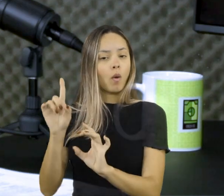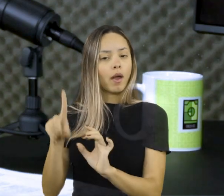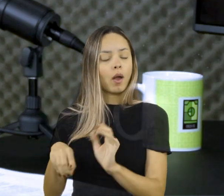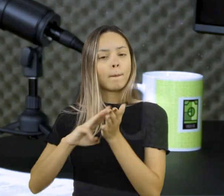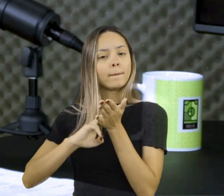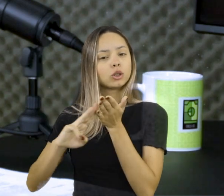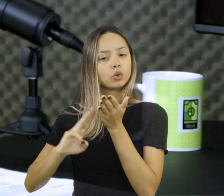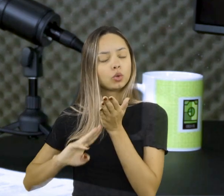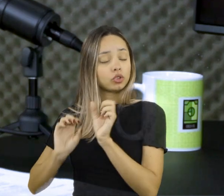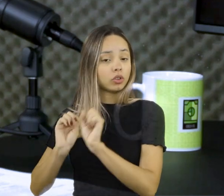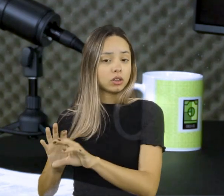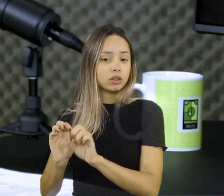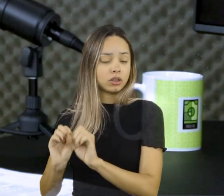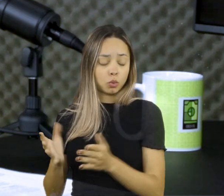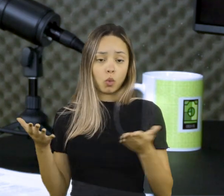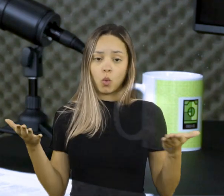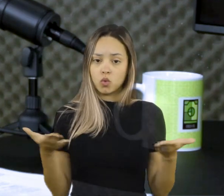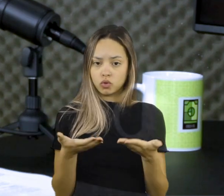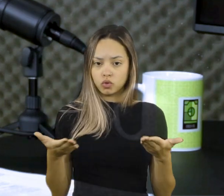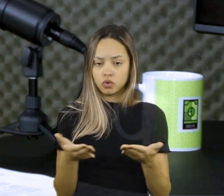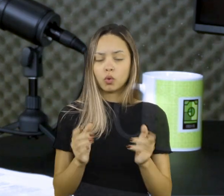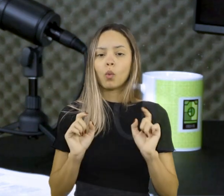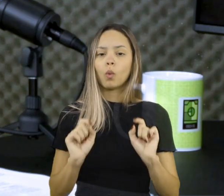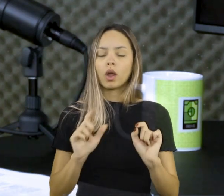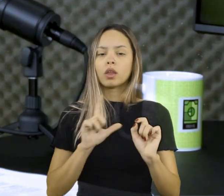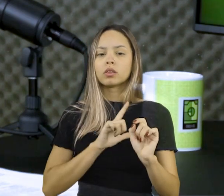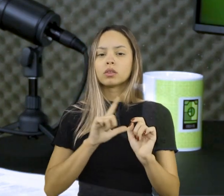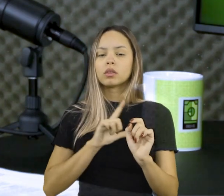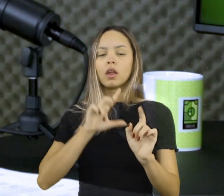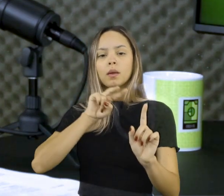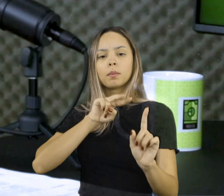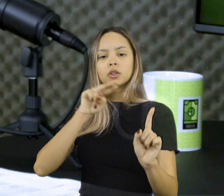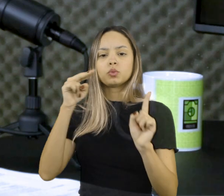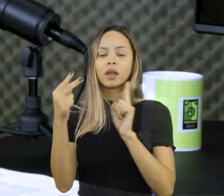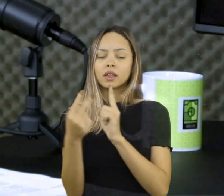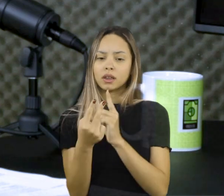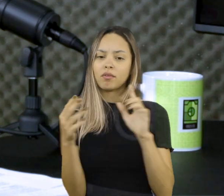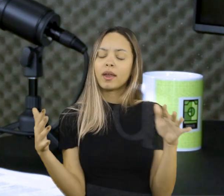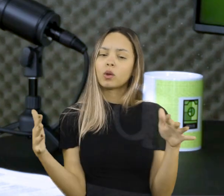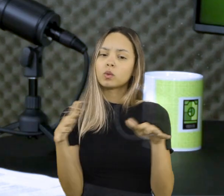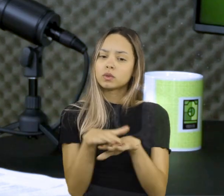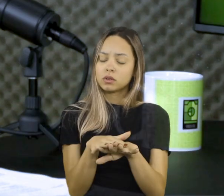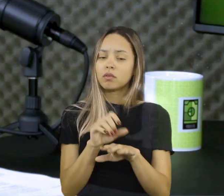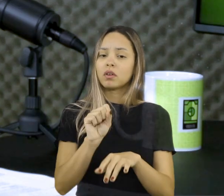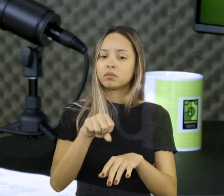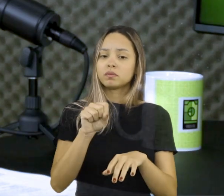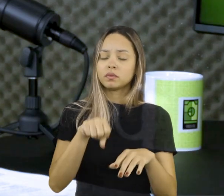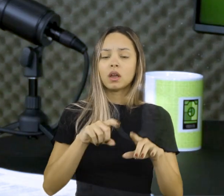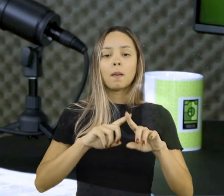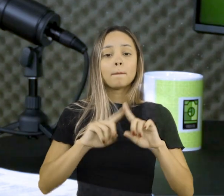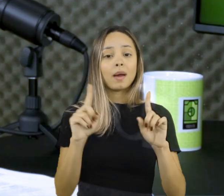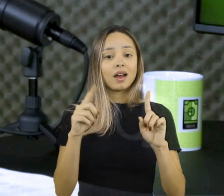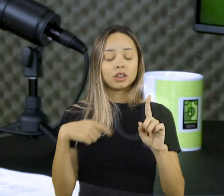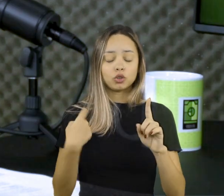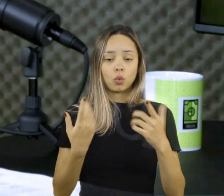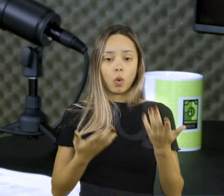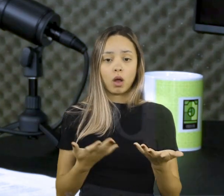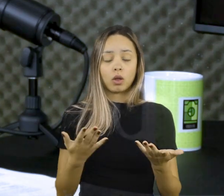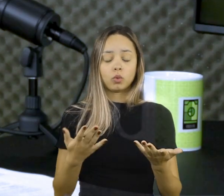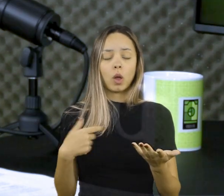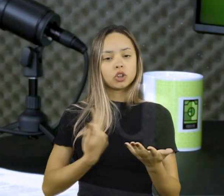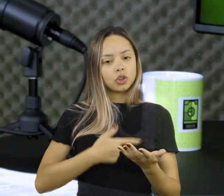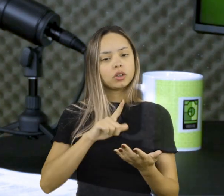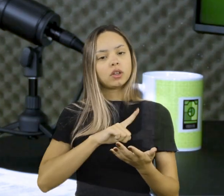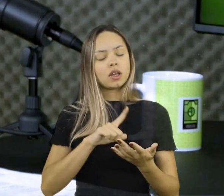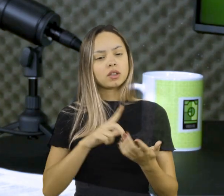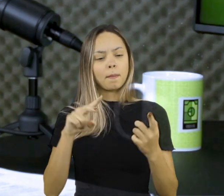se perpassa na perspectiva inclusiva. Enquanto eu tenho essa perspectiva inclusiva,